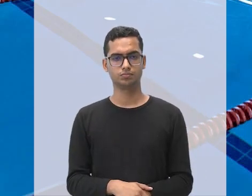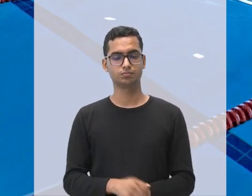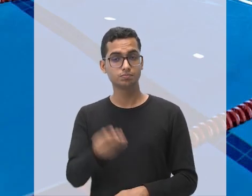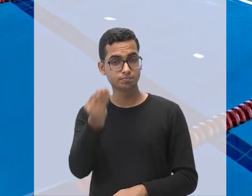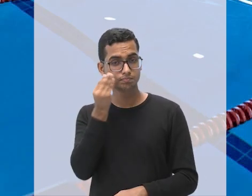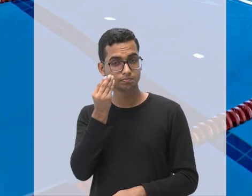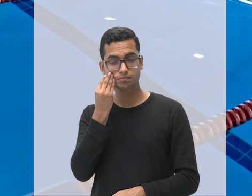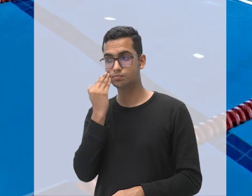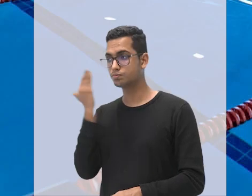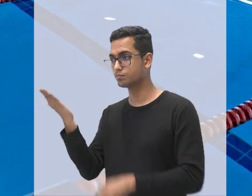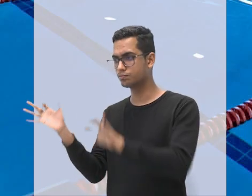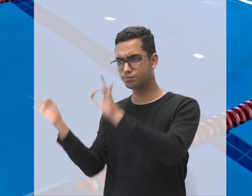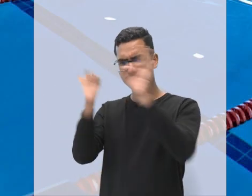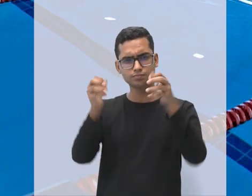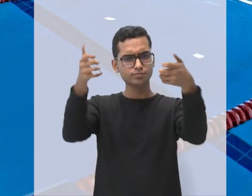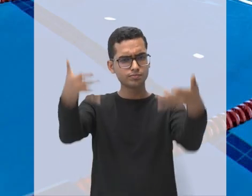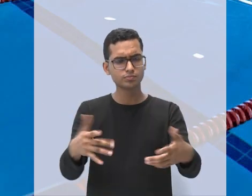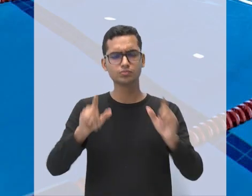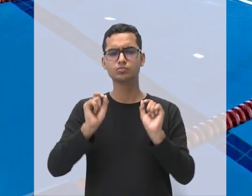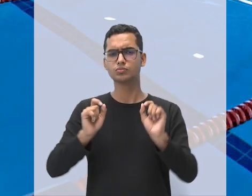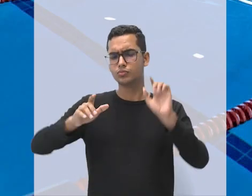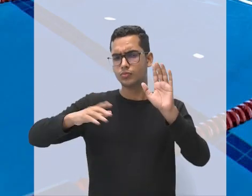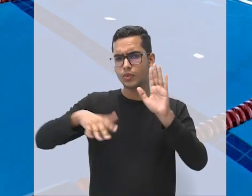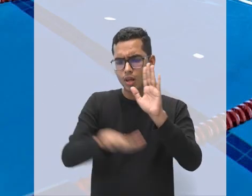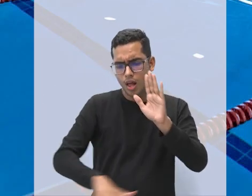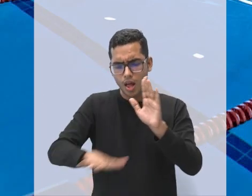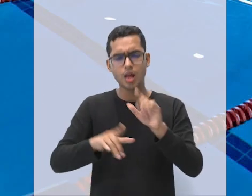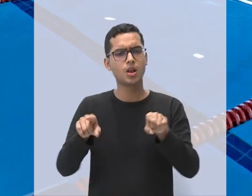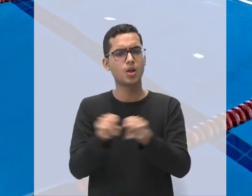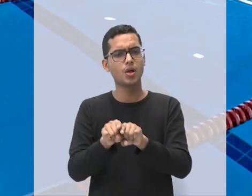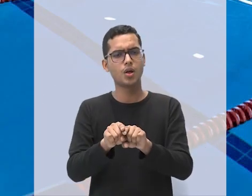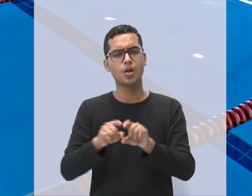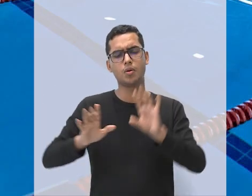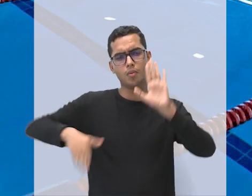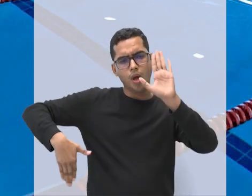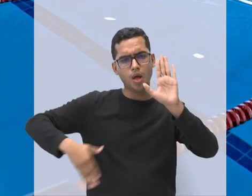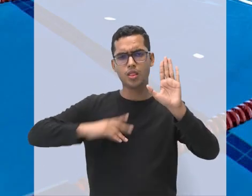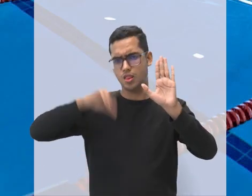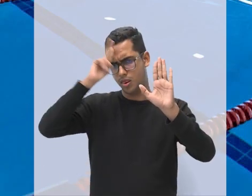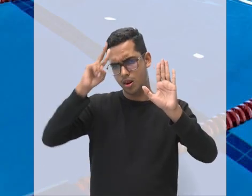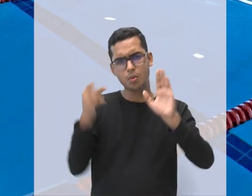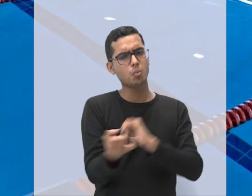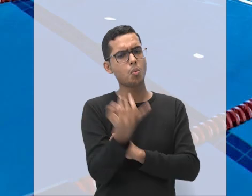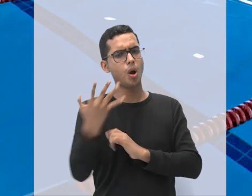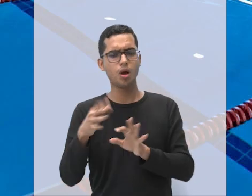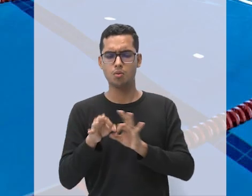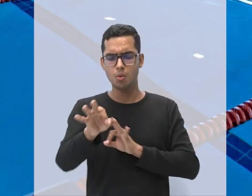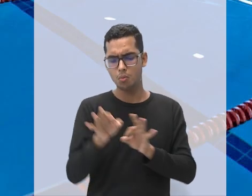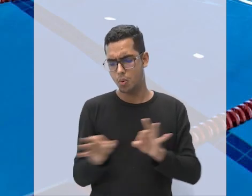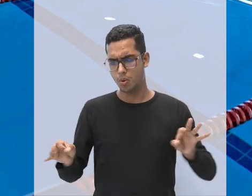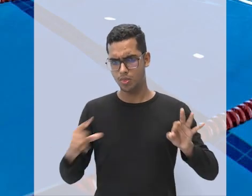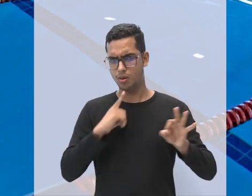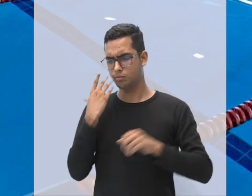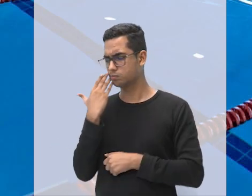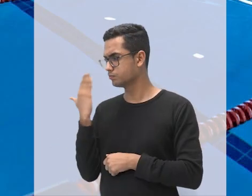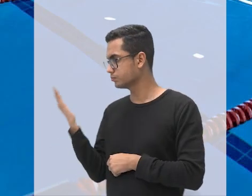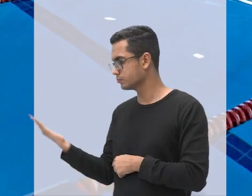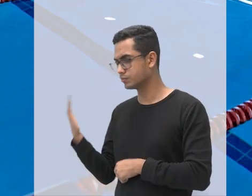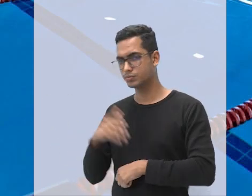muitos nadadores incríveis que são reconhecidos aí mundialmente, né? Nadadores brasileiros, que daqui a pouquinho eu falo um pouco mais